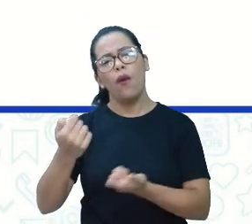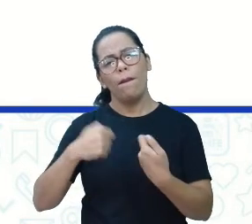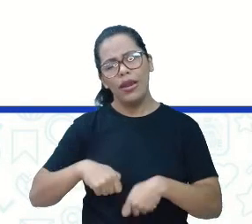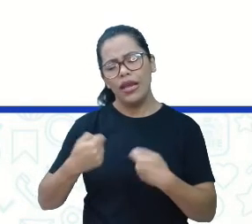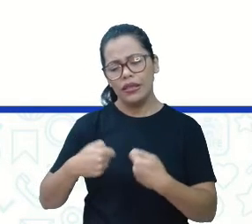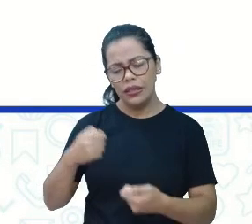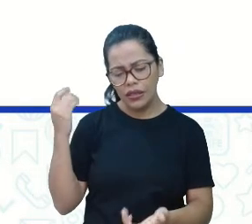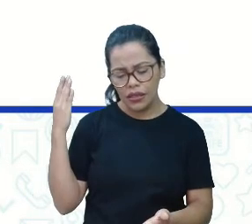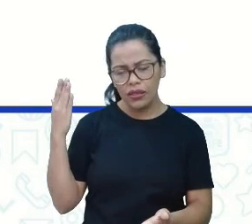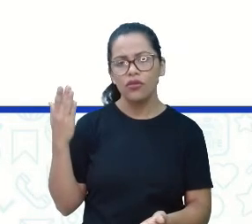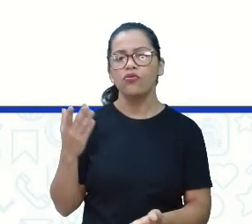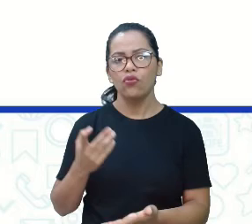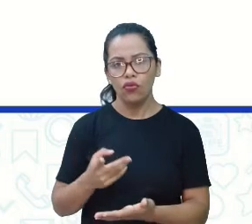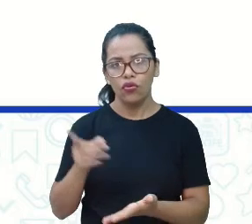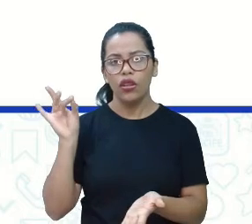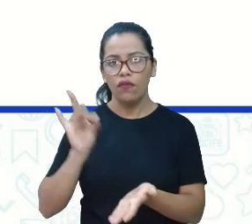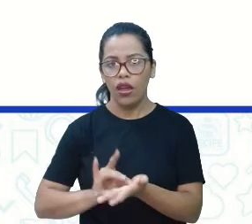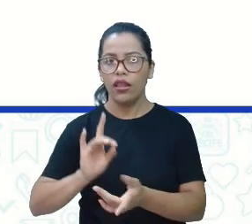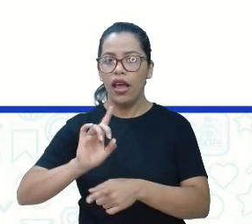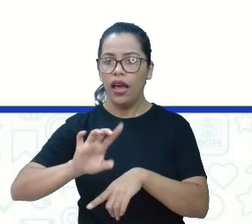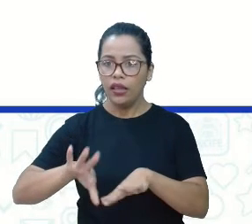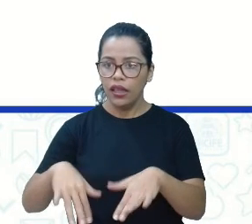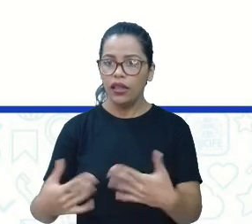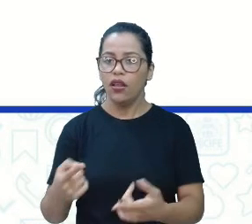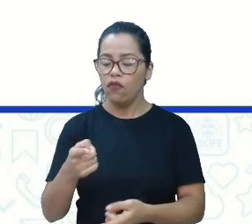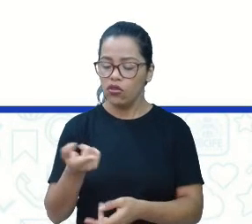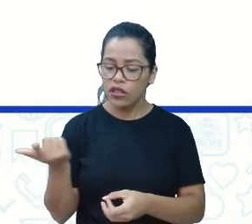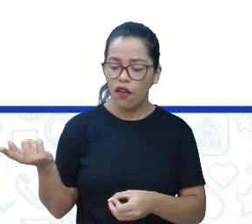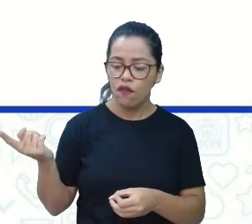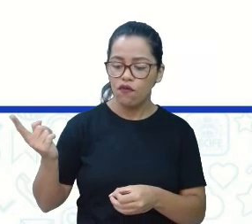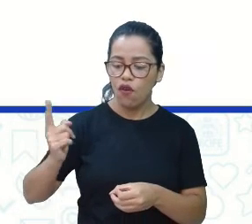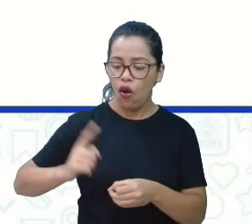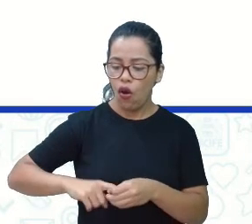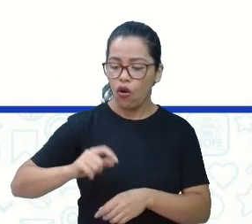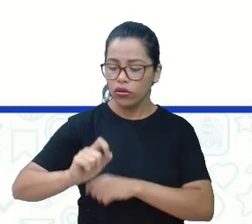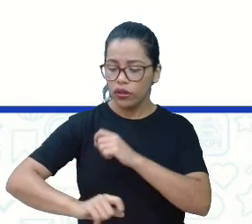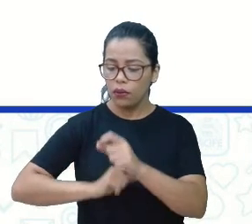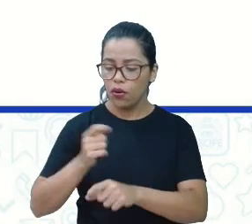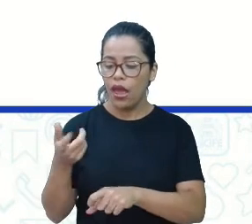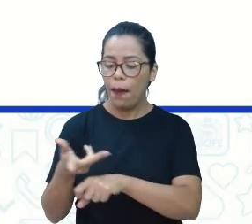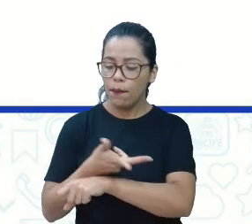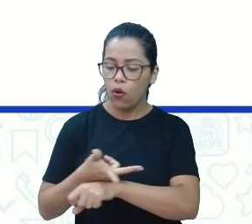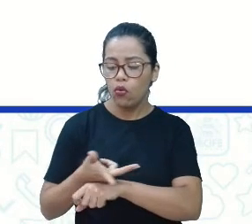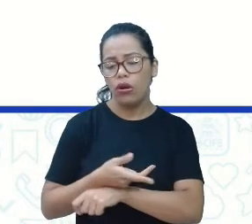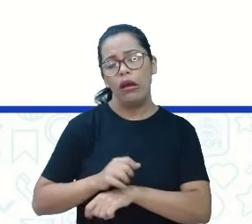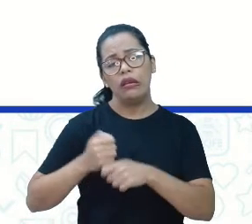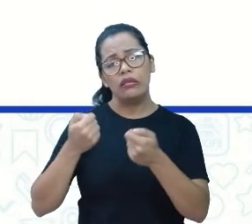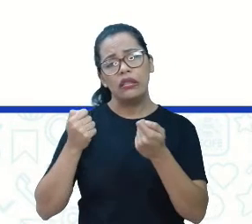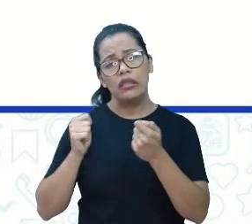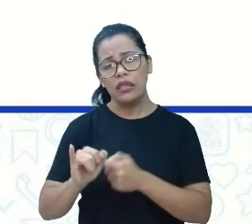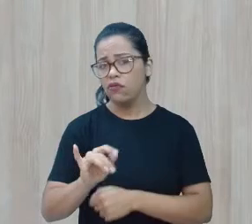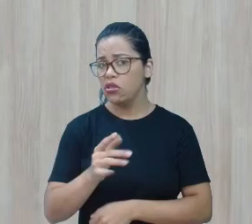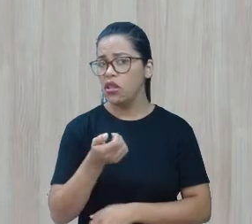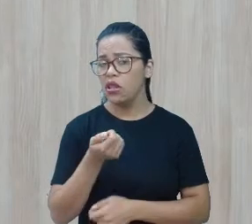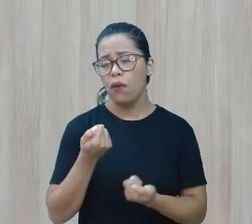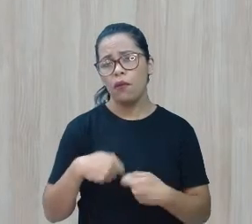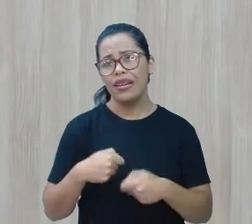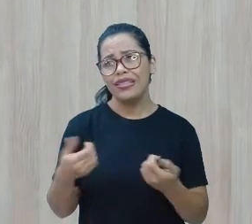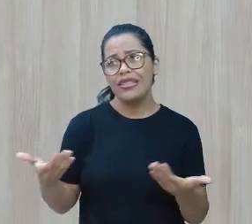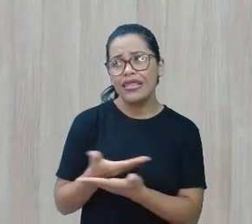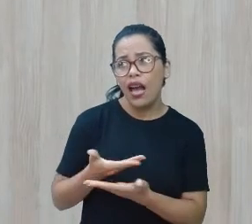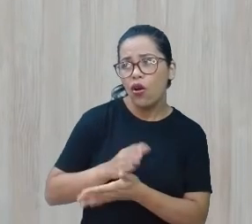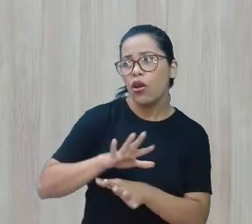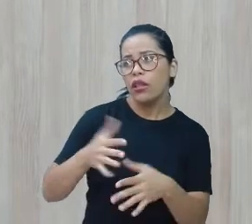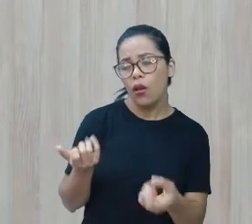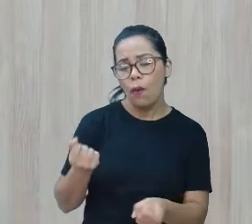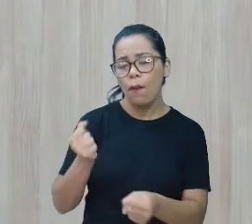inicial para voltar a procurar o objeto. Se você não precisa do objeto, então você não precisa procurar ele agora, né? Então você vai parar já de